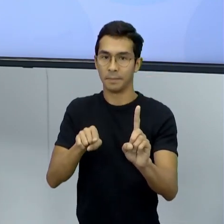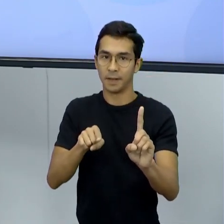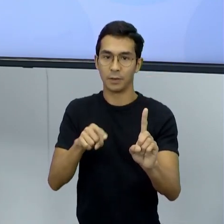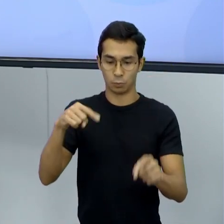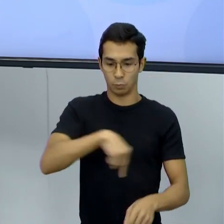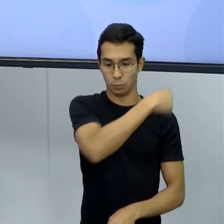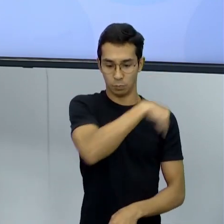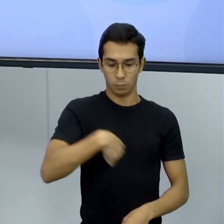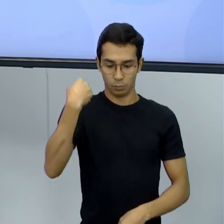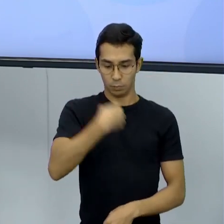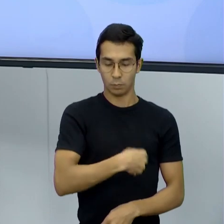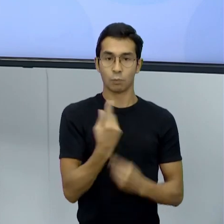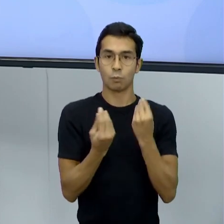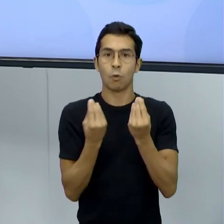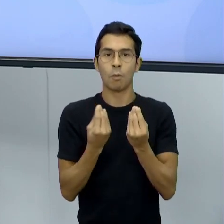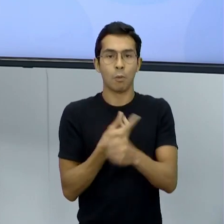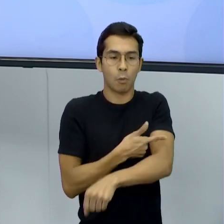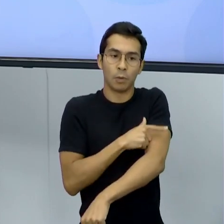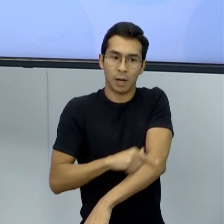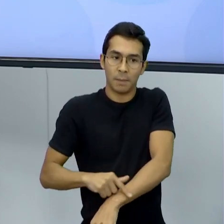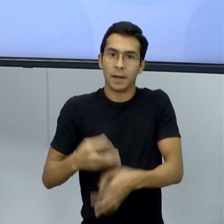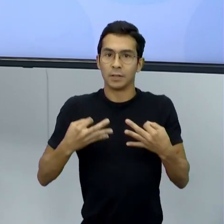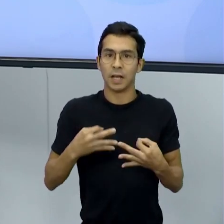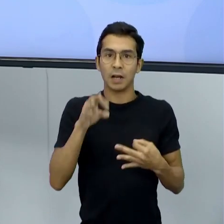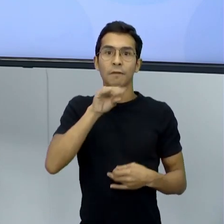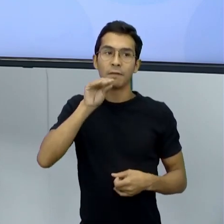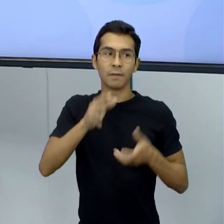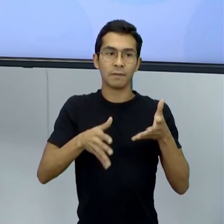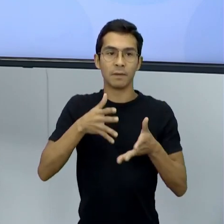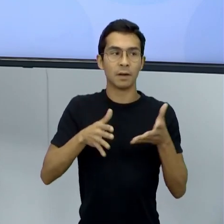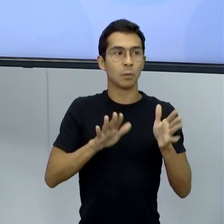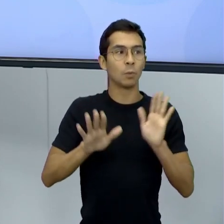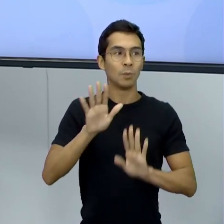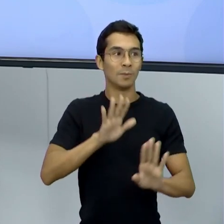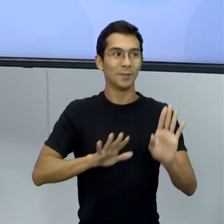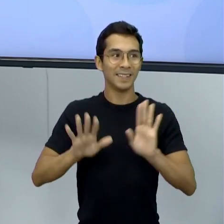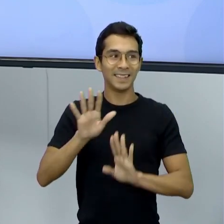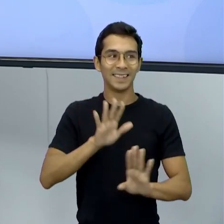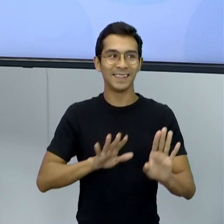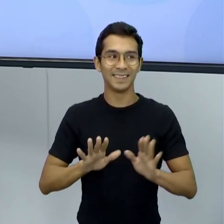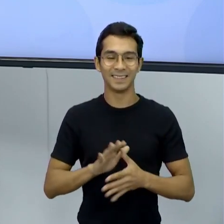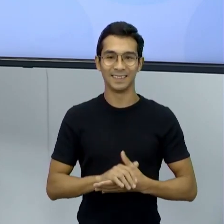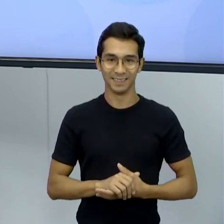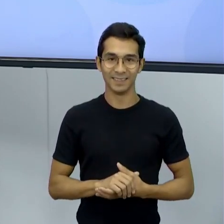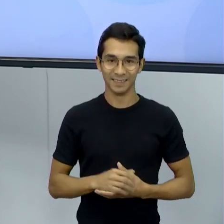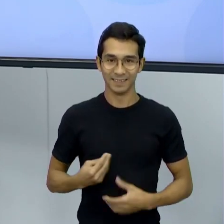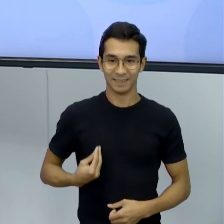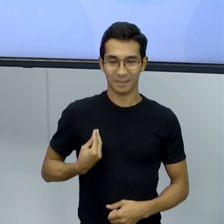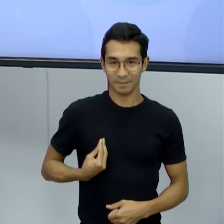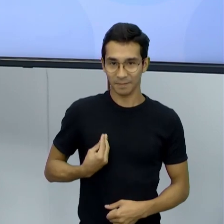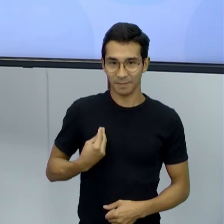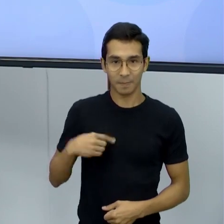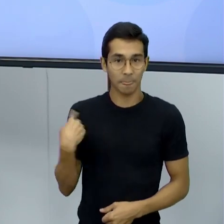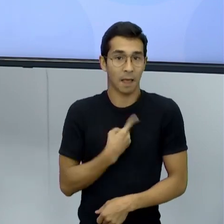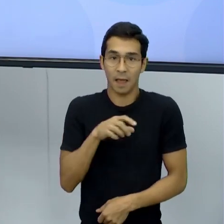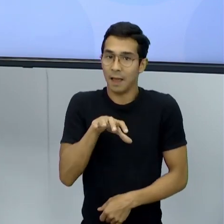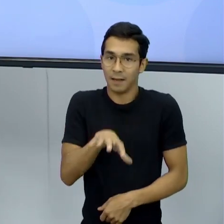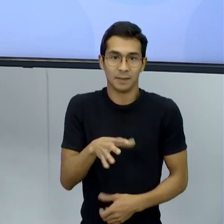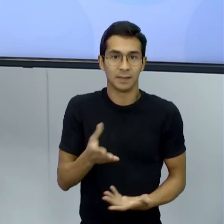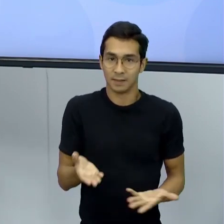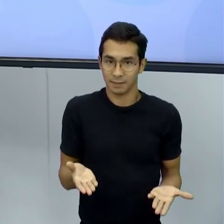se comporta aqui na rede social. Porque na nossa vida nós somos o que nós somos, né? Então, vamos lá. O que justifica alguém ser